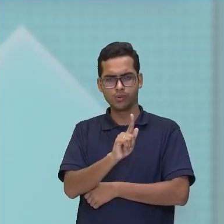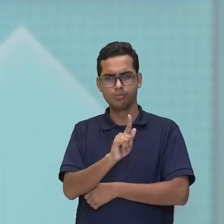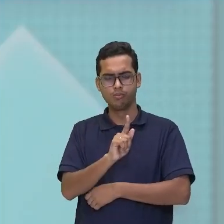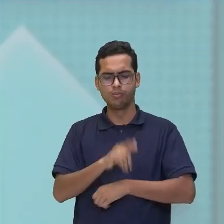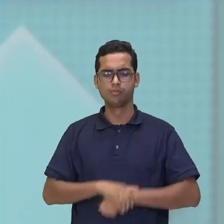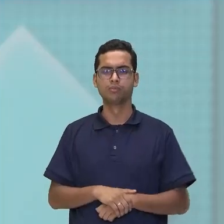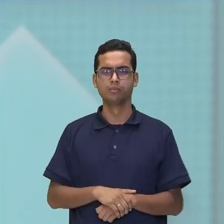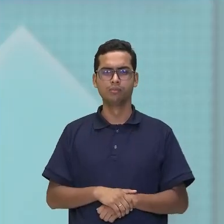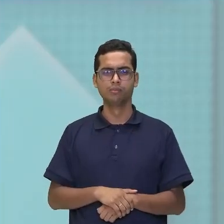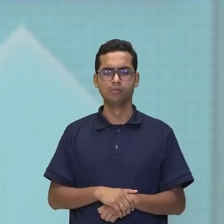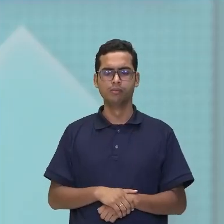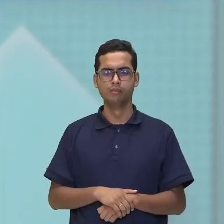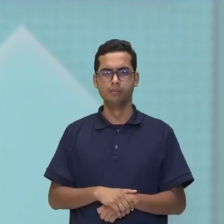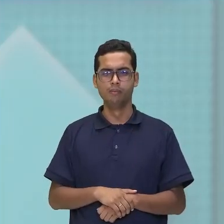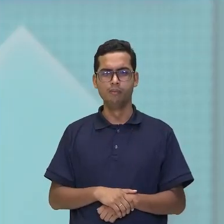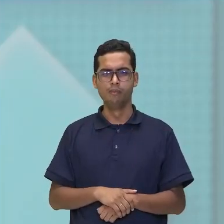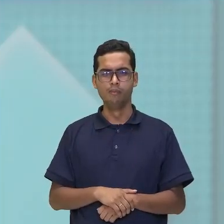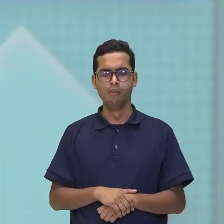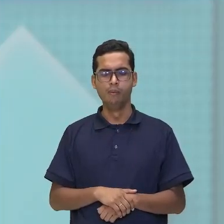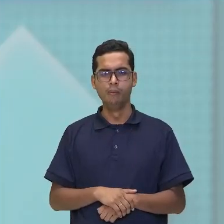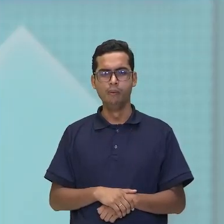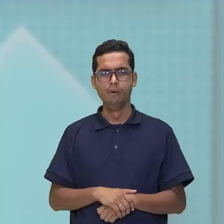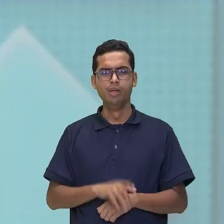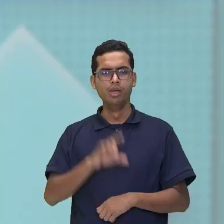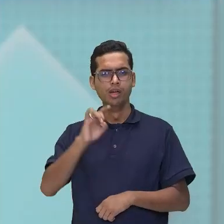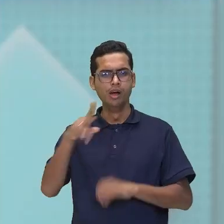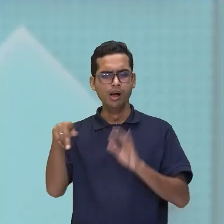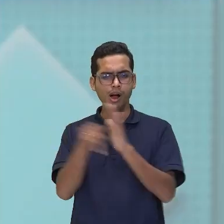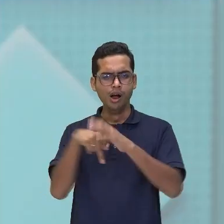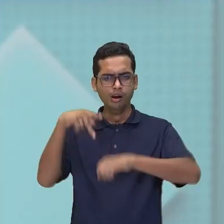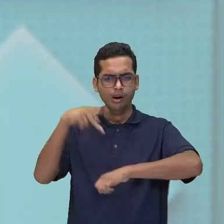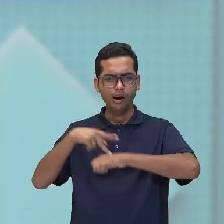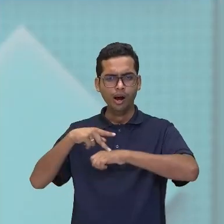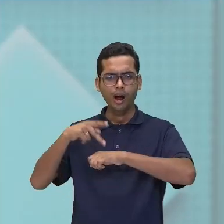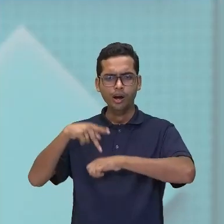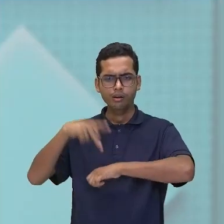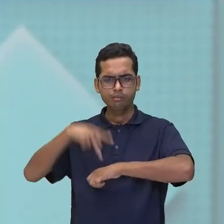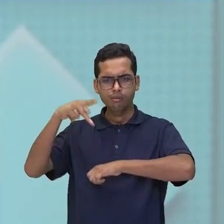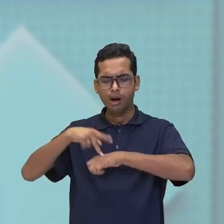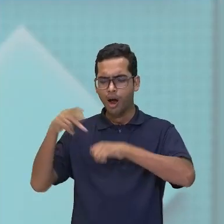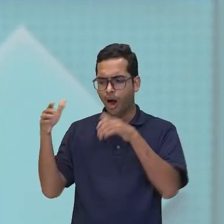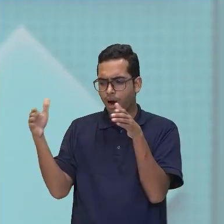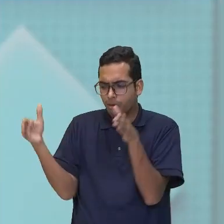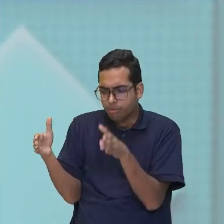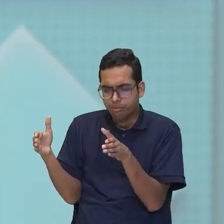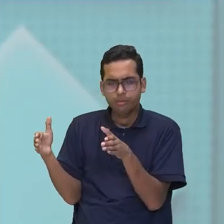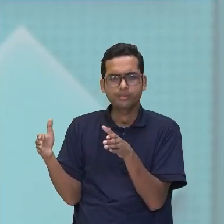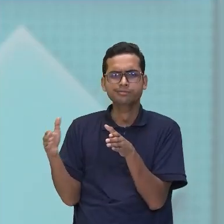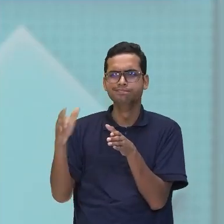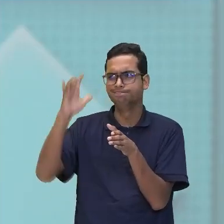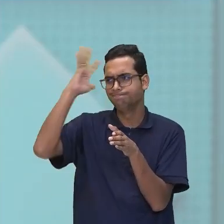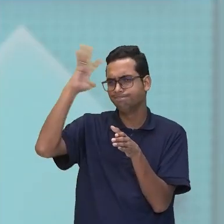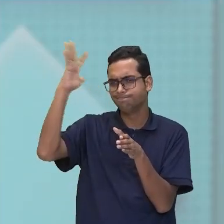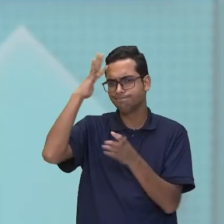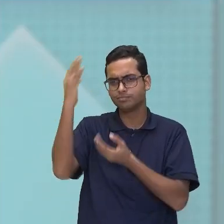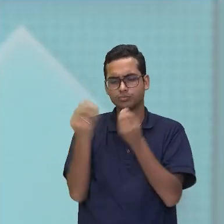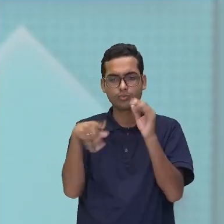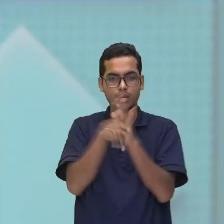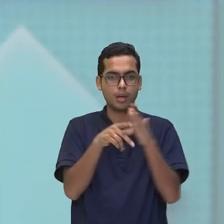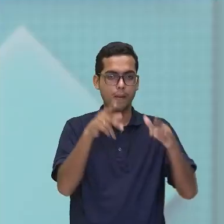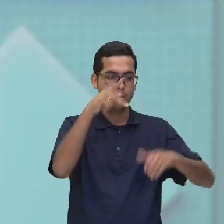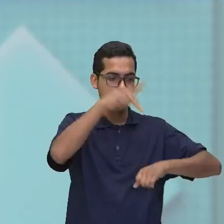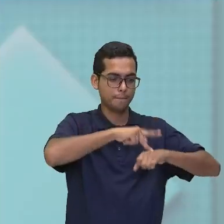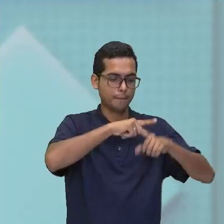tonelada. Isso é a pedra menor, tá? Então já pensou? E a mais